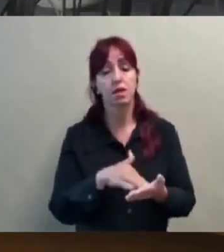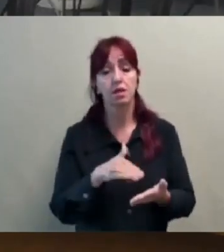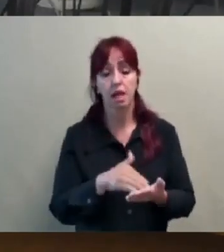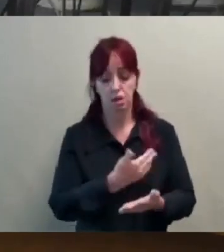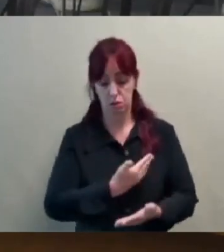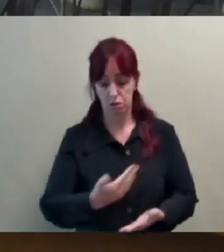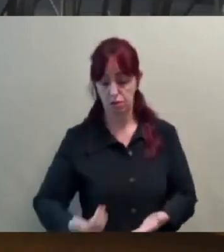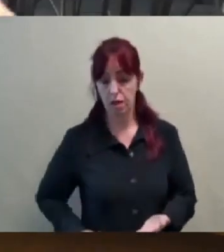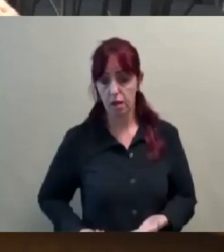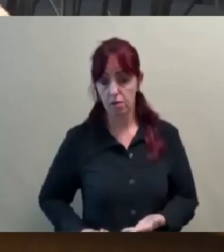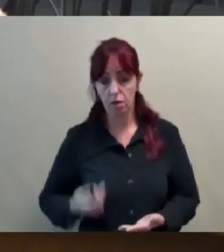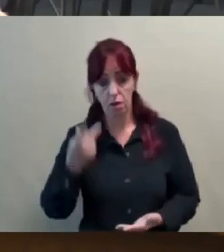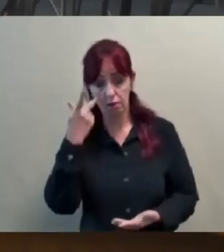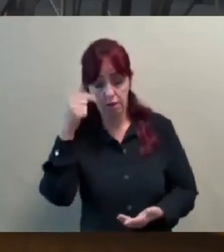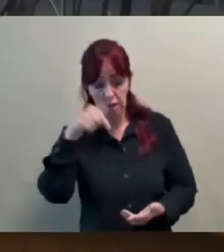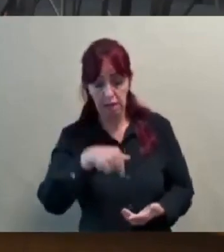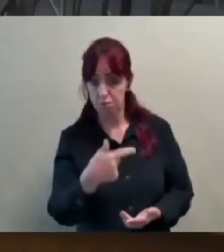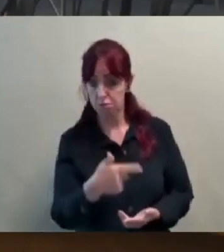pisa aqui.